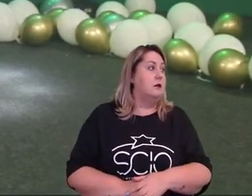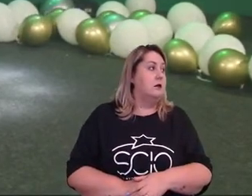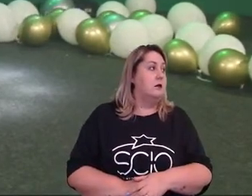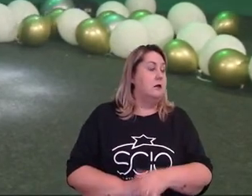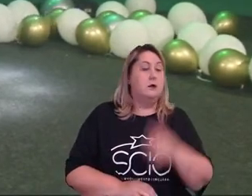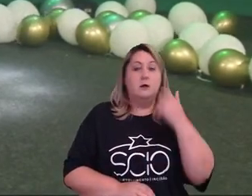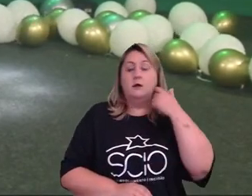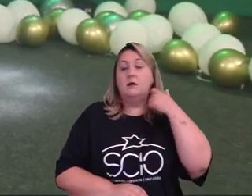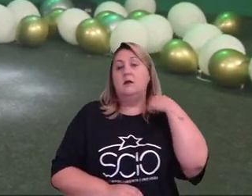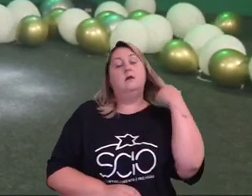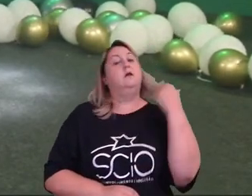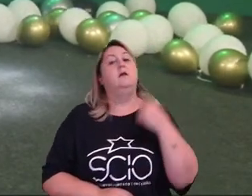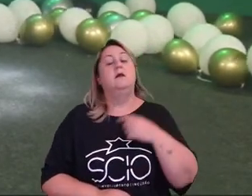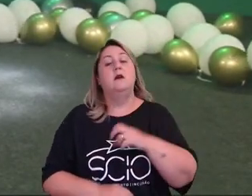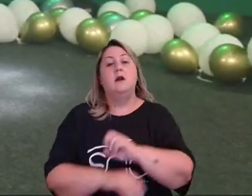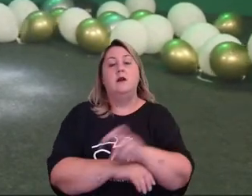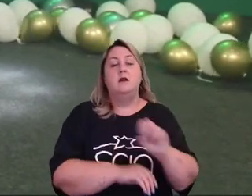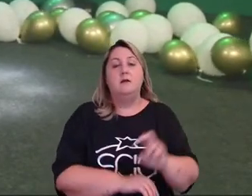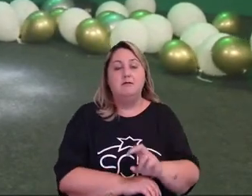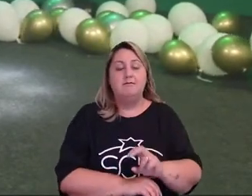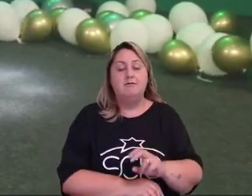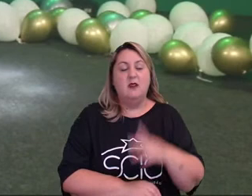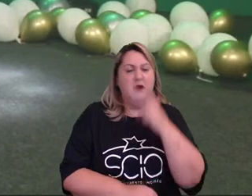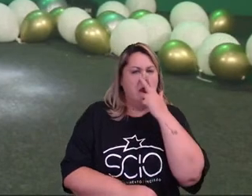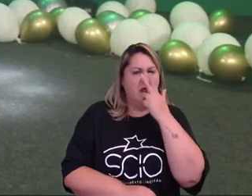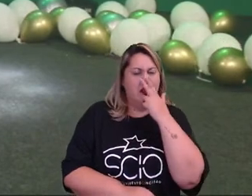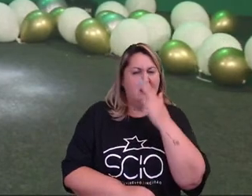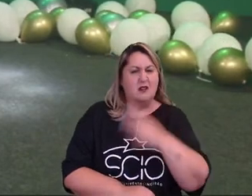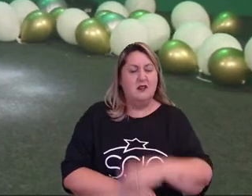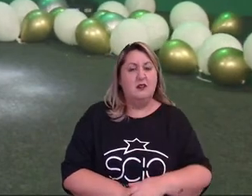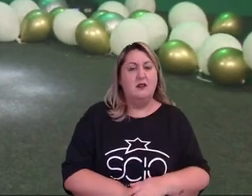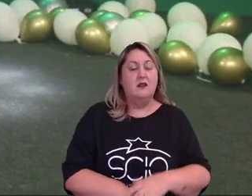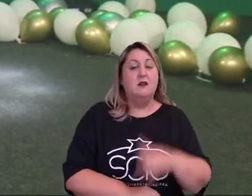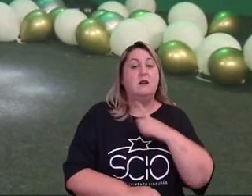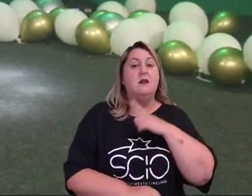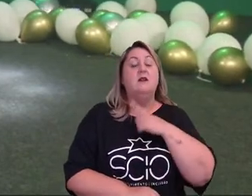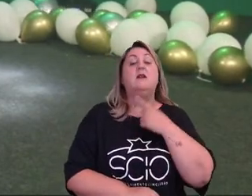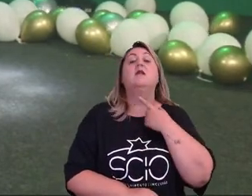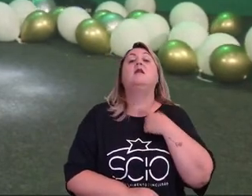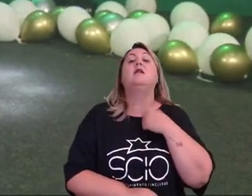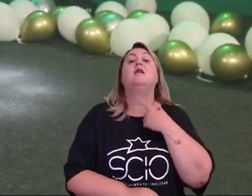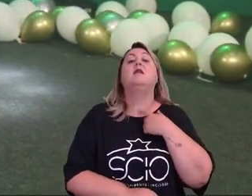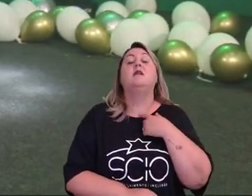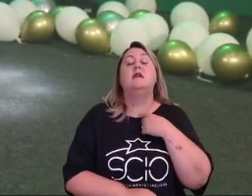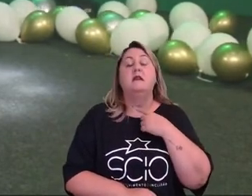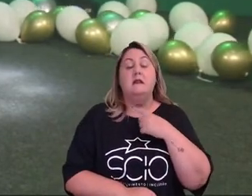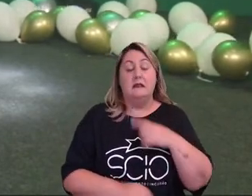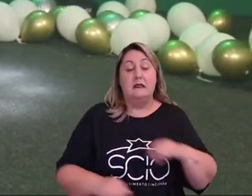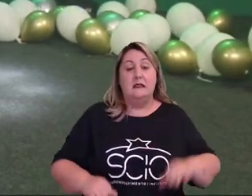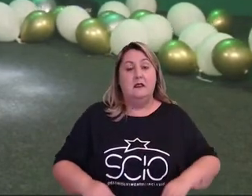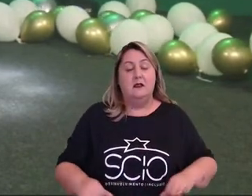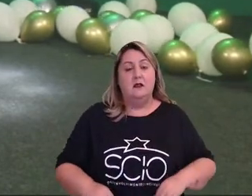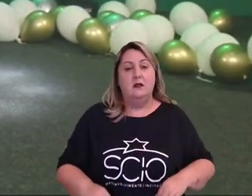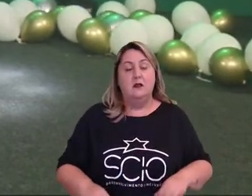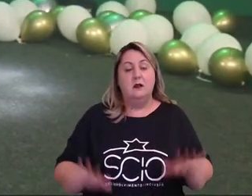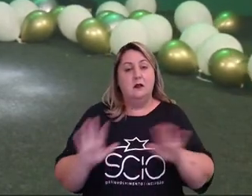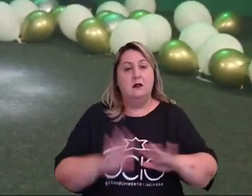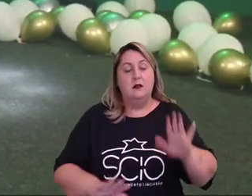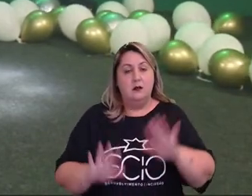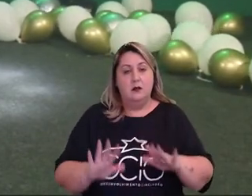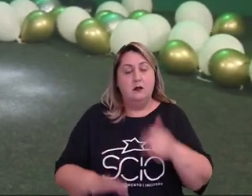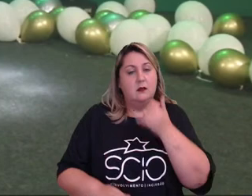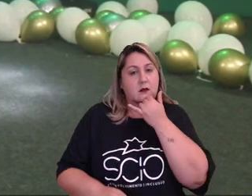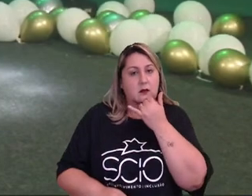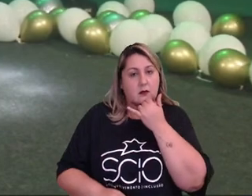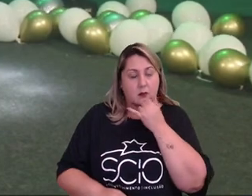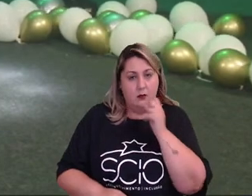acho que foi uma virose, não foi o Covid não, mas foi uma virosezinha, e aí eu tô com a garganta um pouco limitada hoje, então qualquer falha aí vocês me